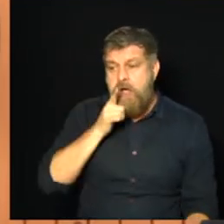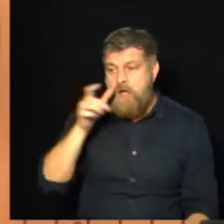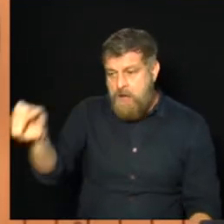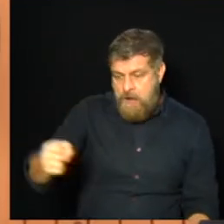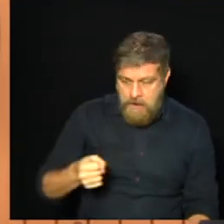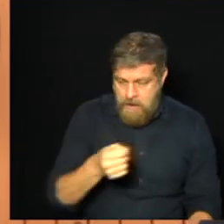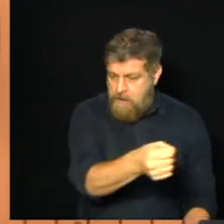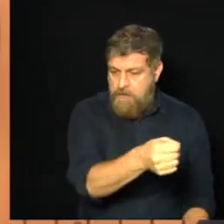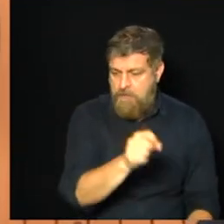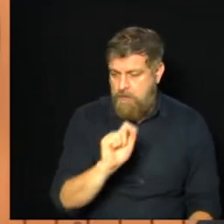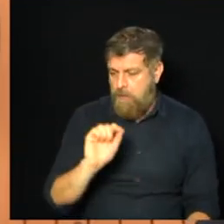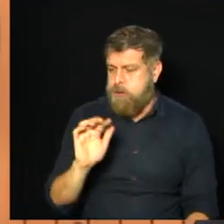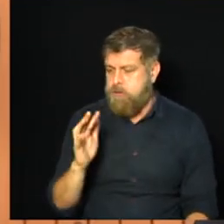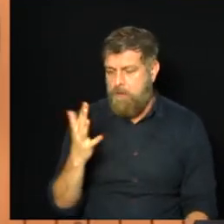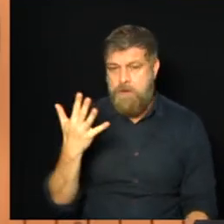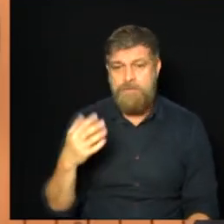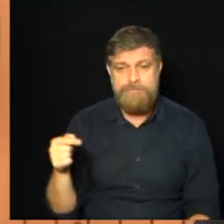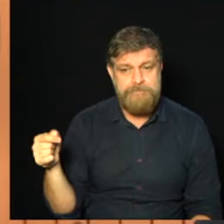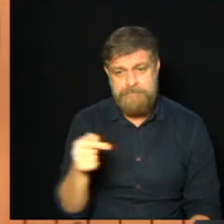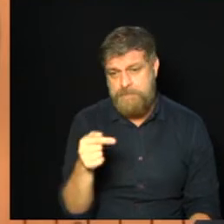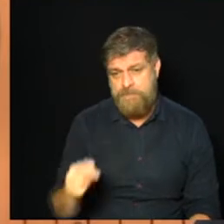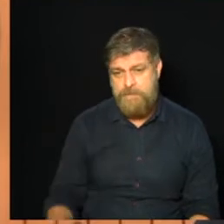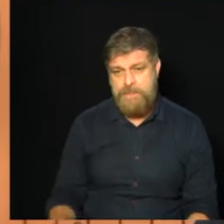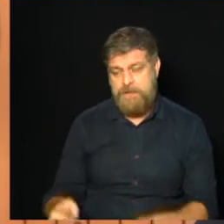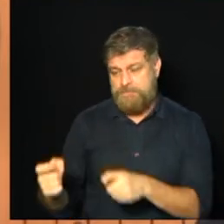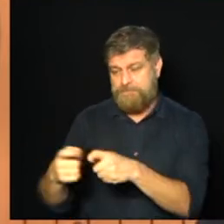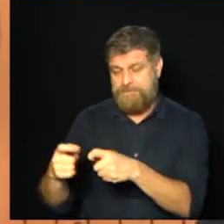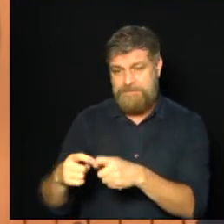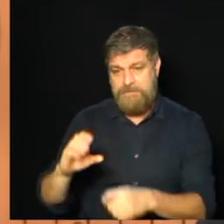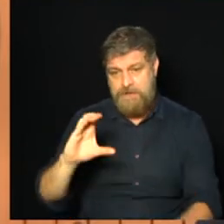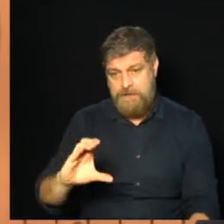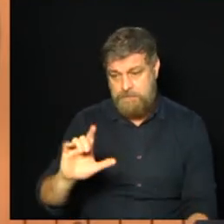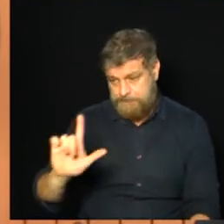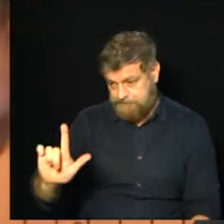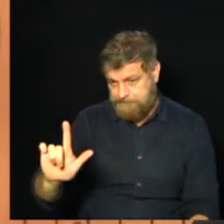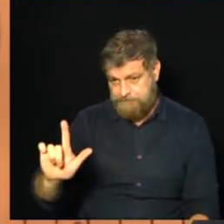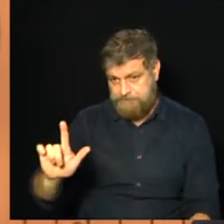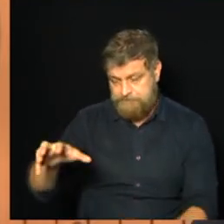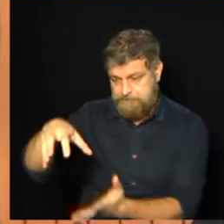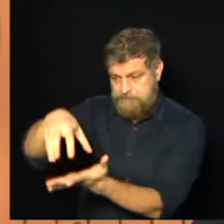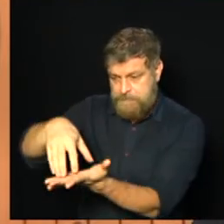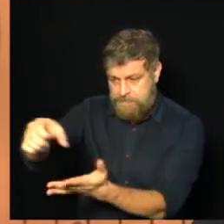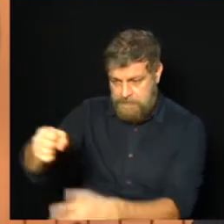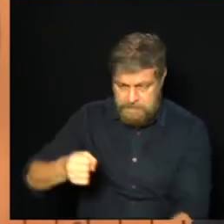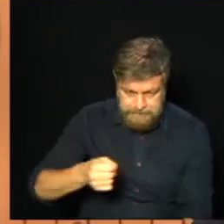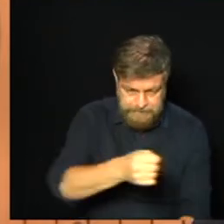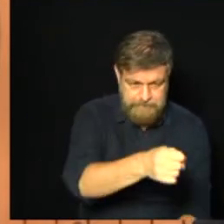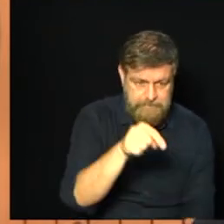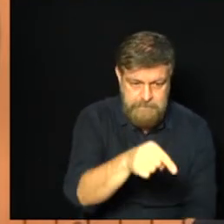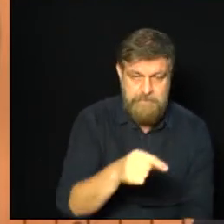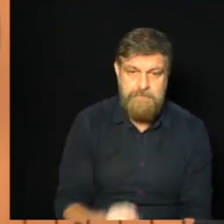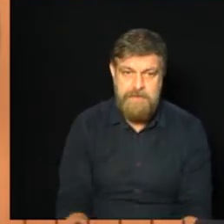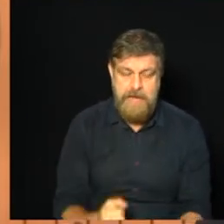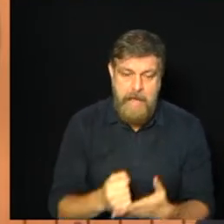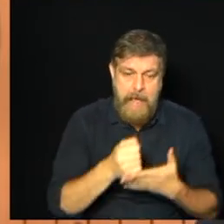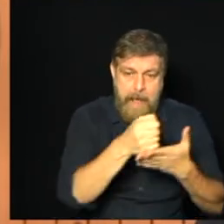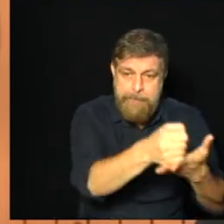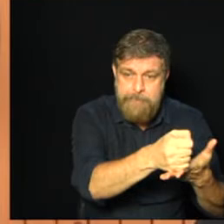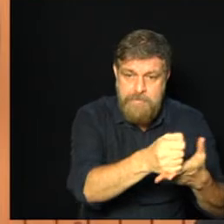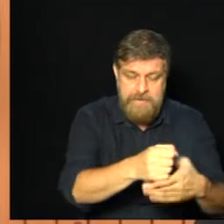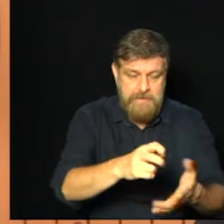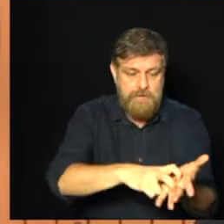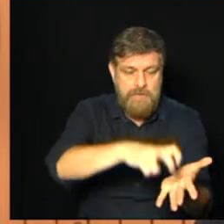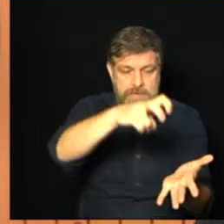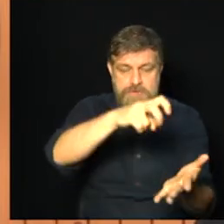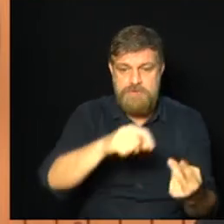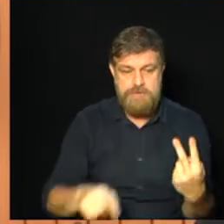E foi o que nós fizemos. Nós deslocamos médicos do Carlos Lourenço para ajudar a compor a escala. Então, durante o dia, a gente